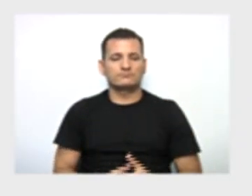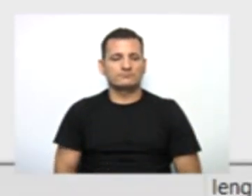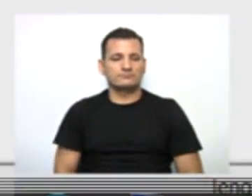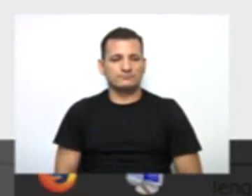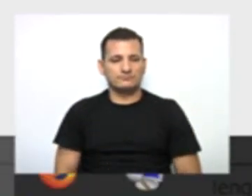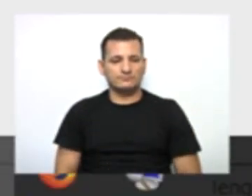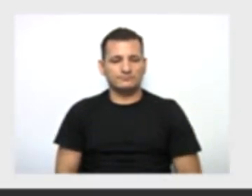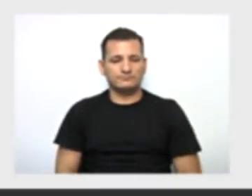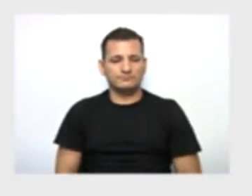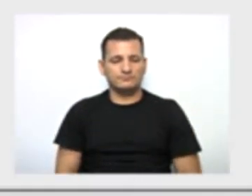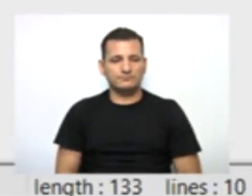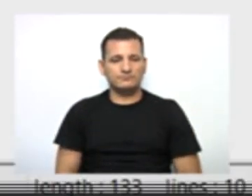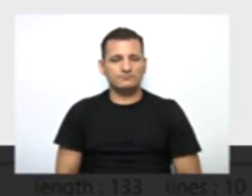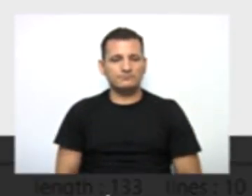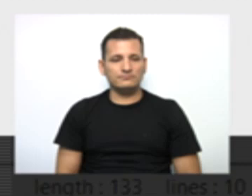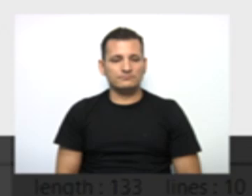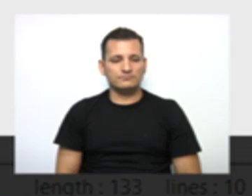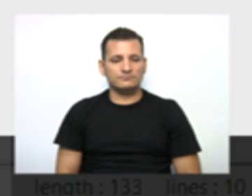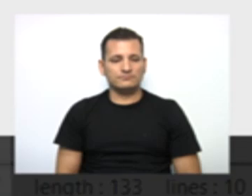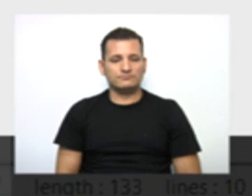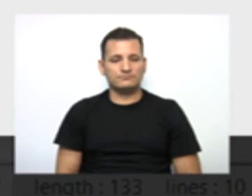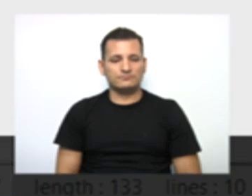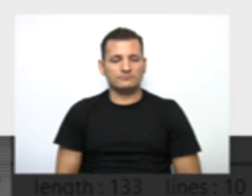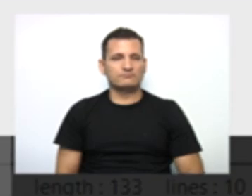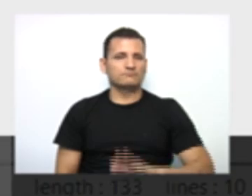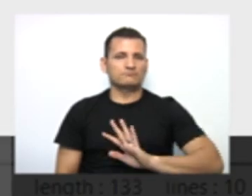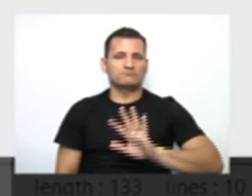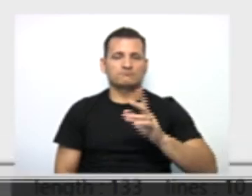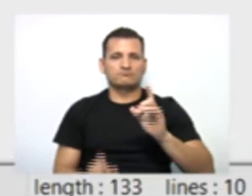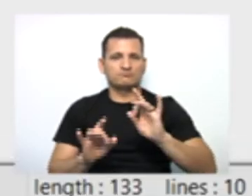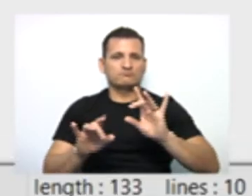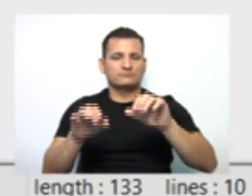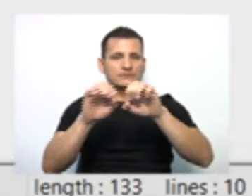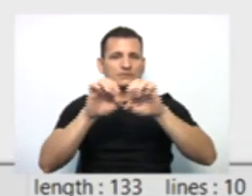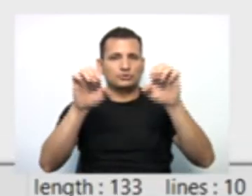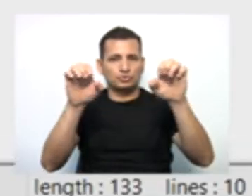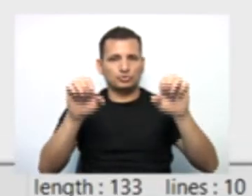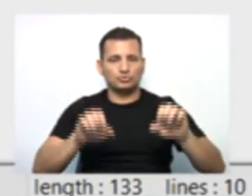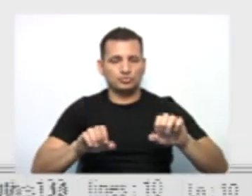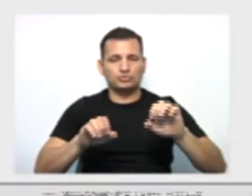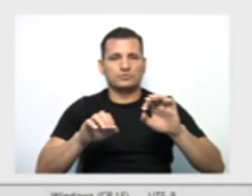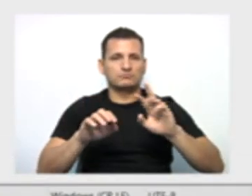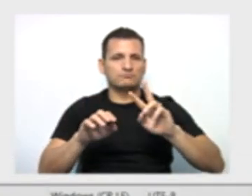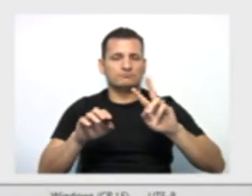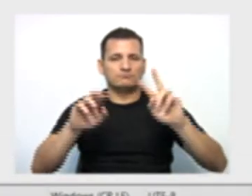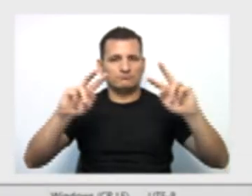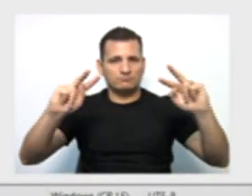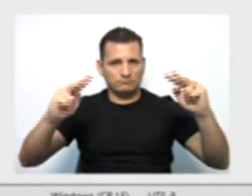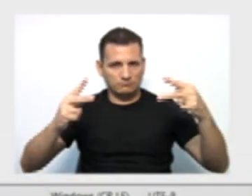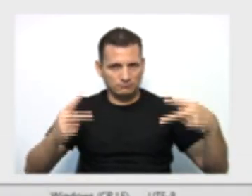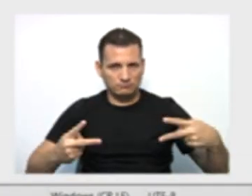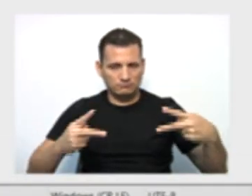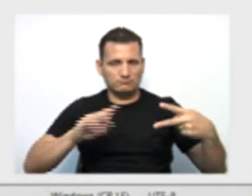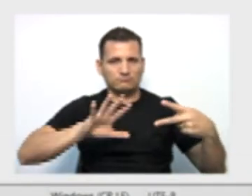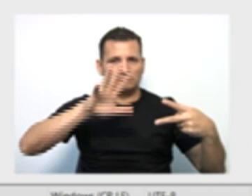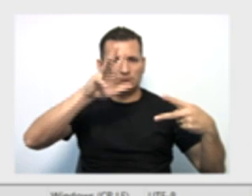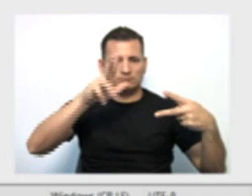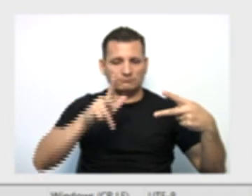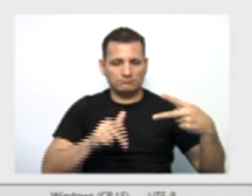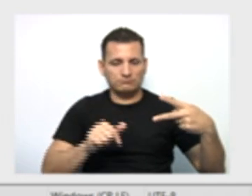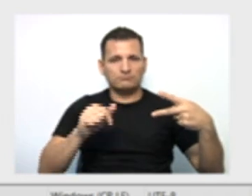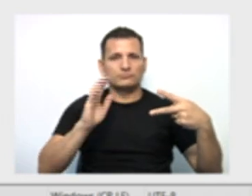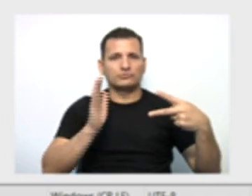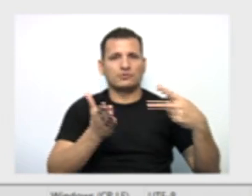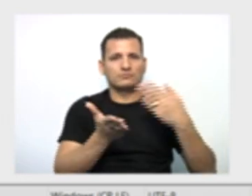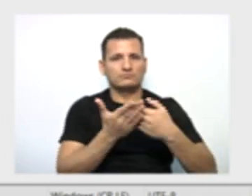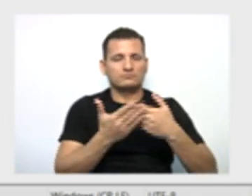Então, basicamente, essa é a estrutura do nosso HTML, pessoal. Isso aqui nós vimos na